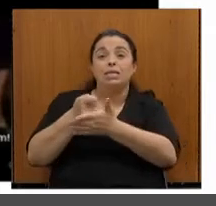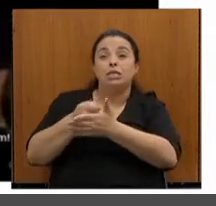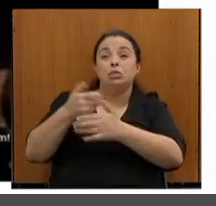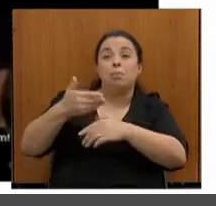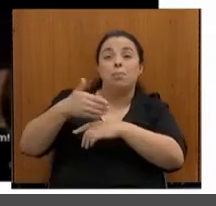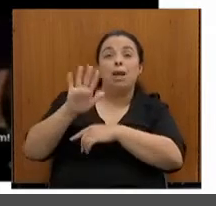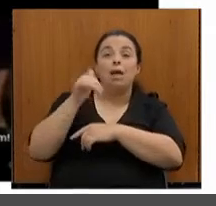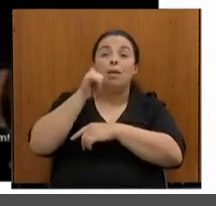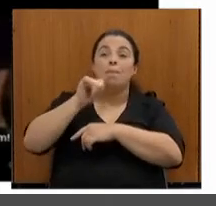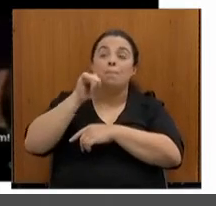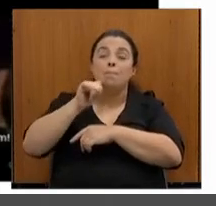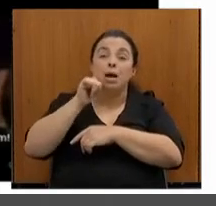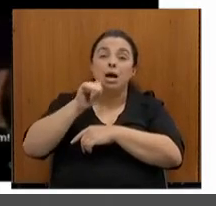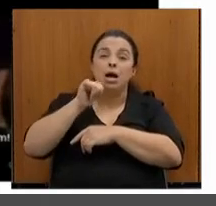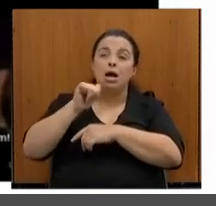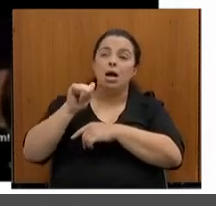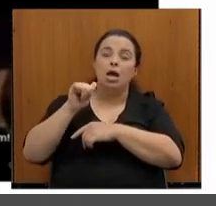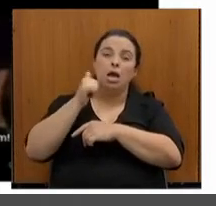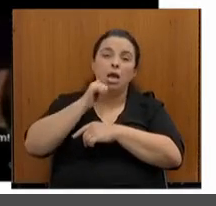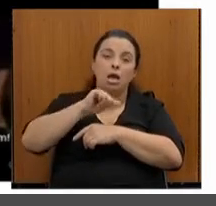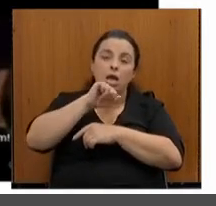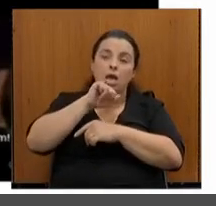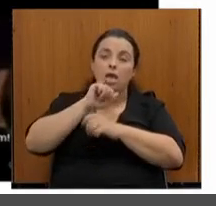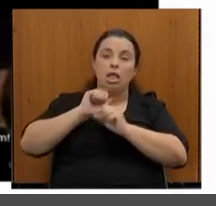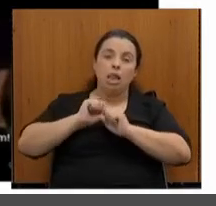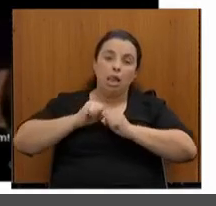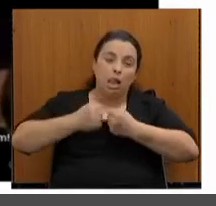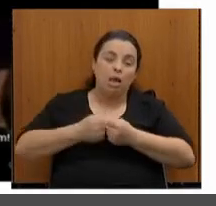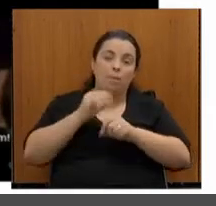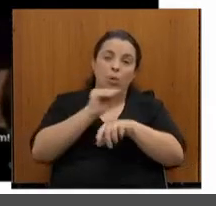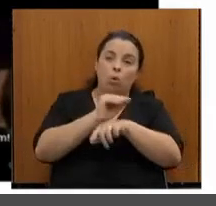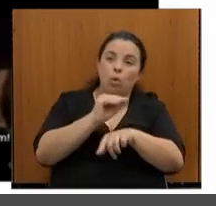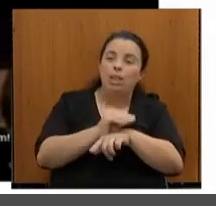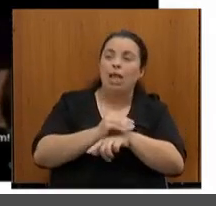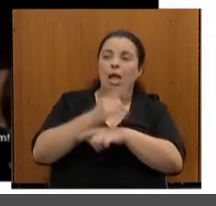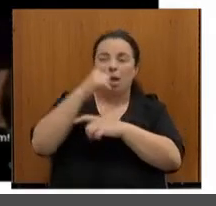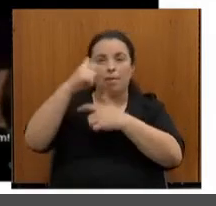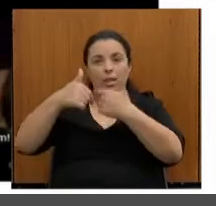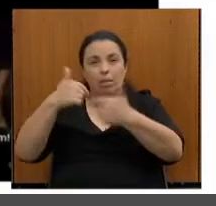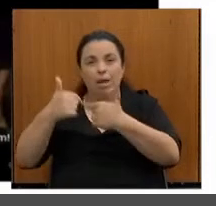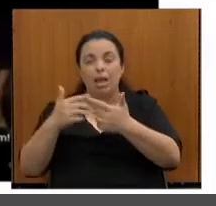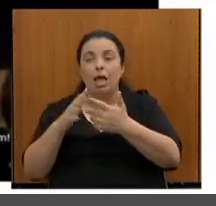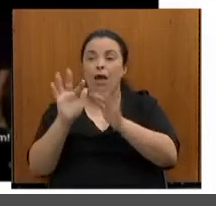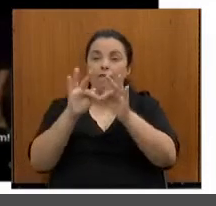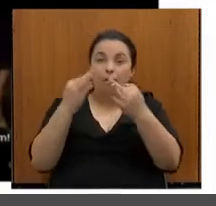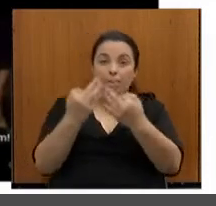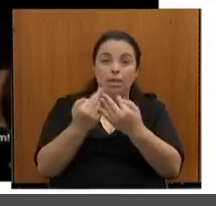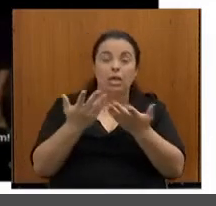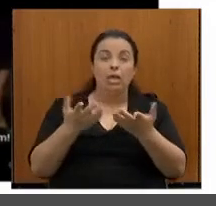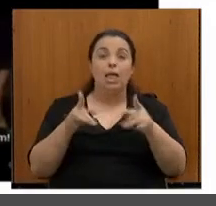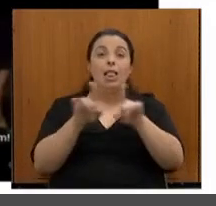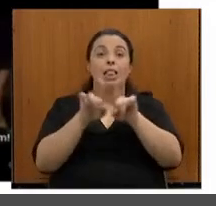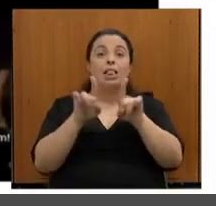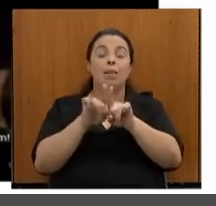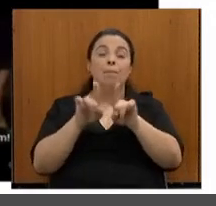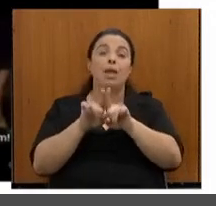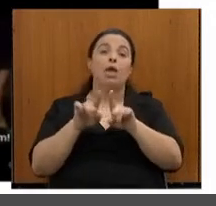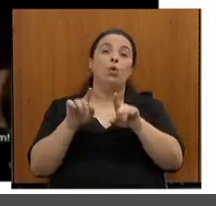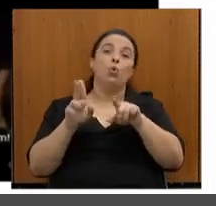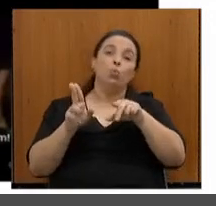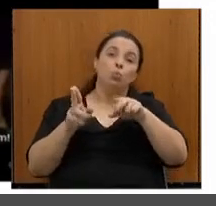um enorme esforço no termo de, em termos de reabilitação, de cirurgias, né? Essa